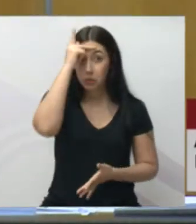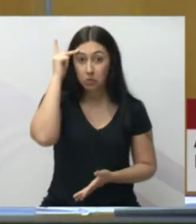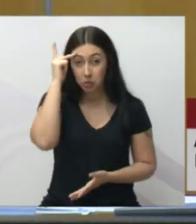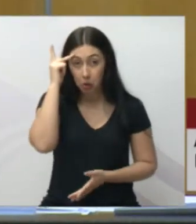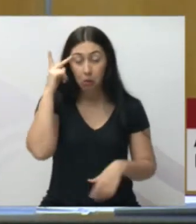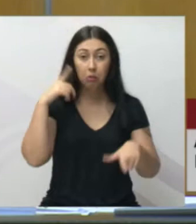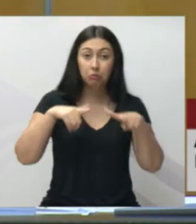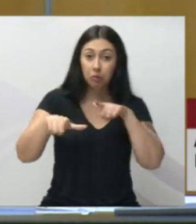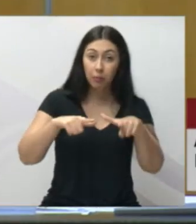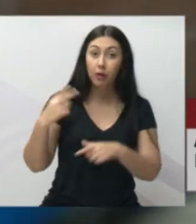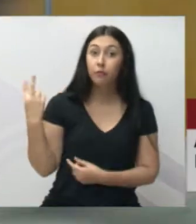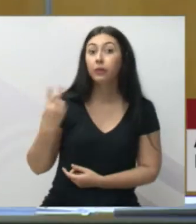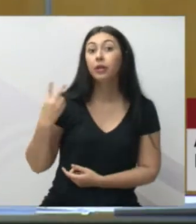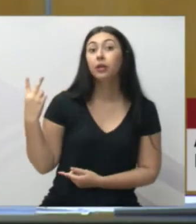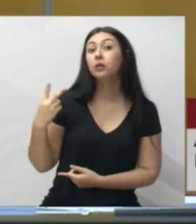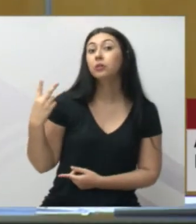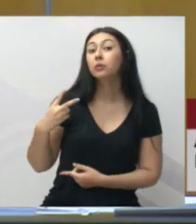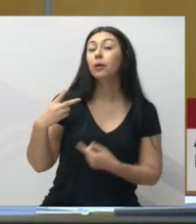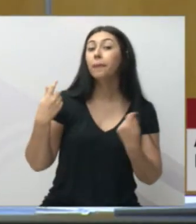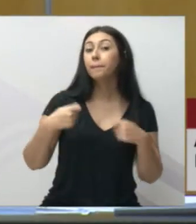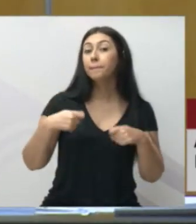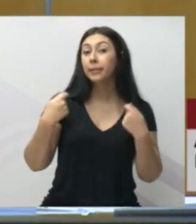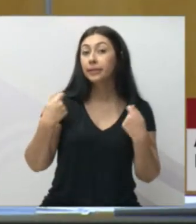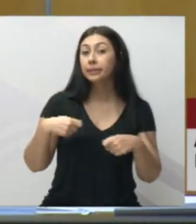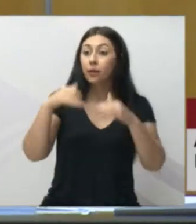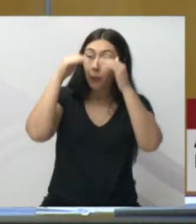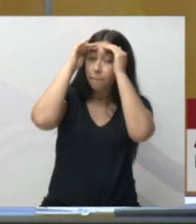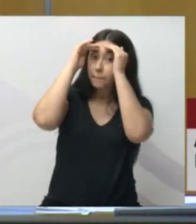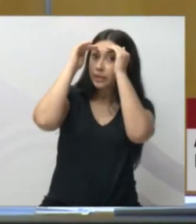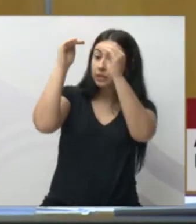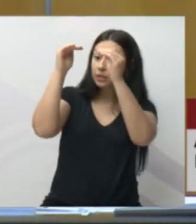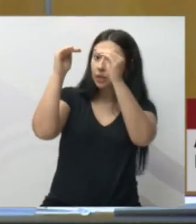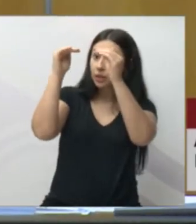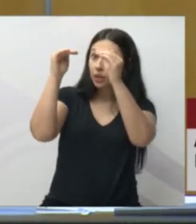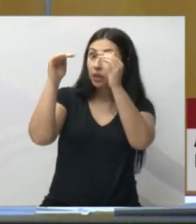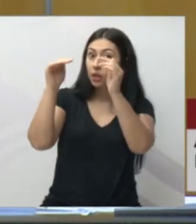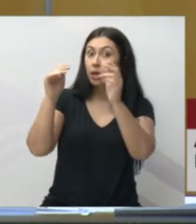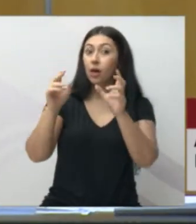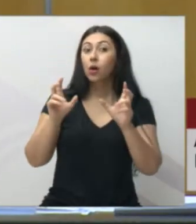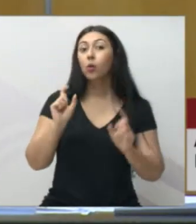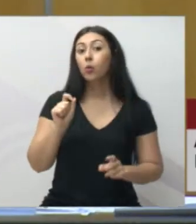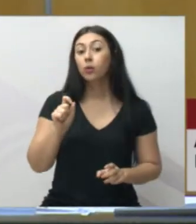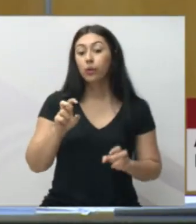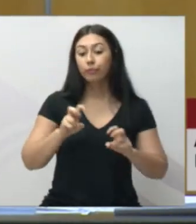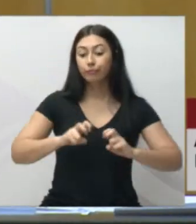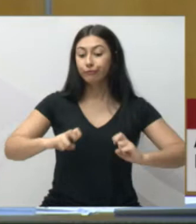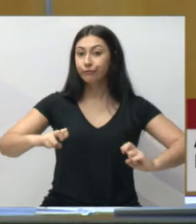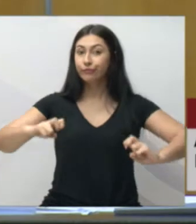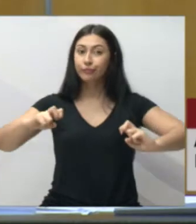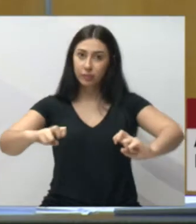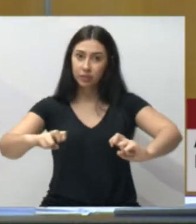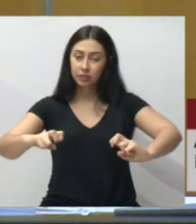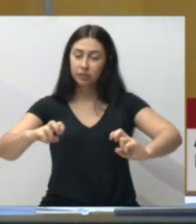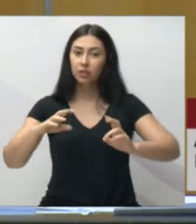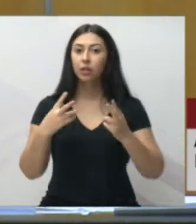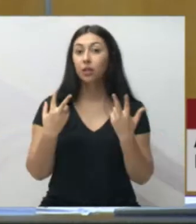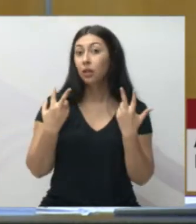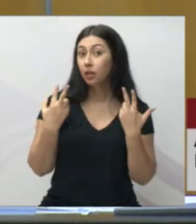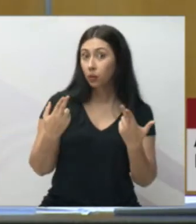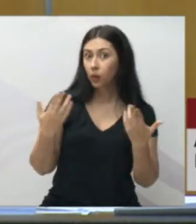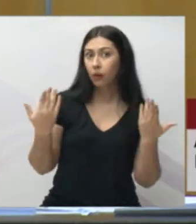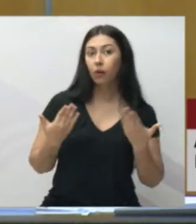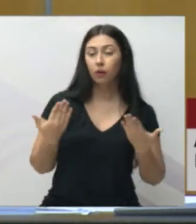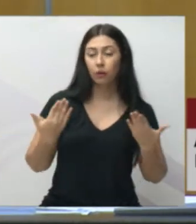vereador, deve ser imputada ao órgão que ele representa naquele momento, a mesa diretora, exatamente como no caso em